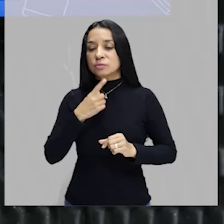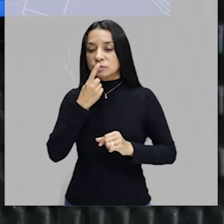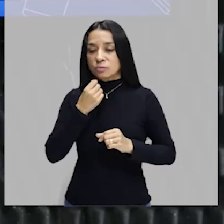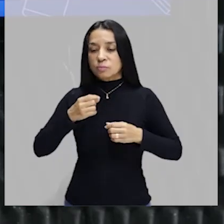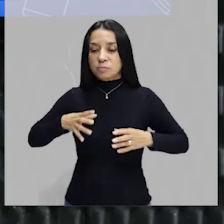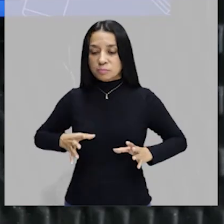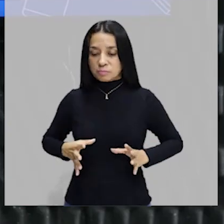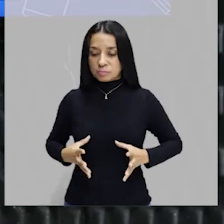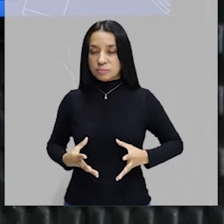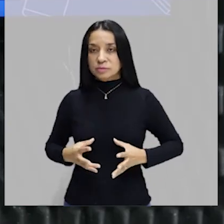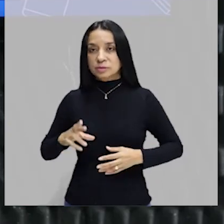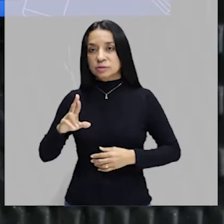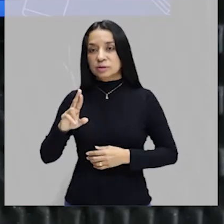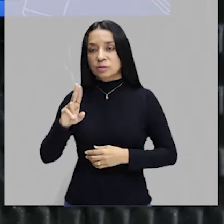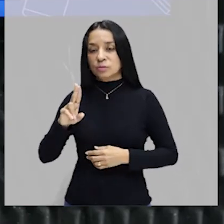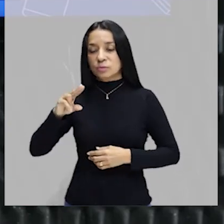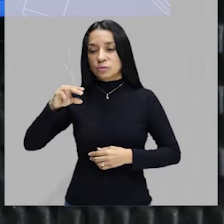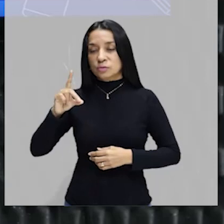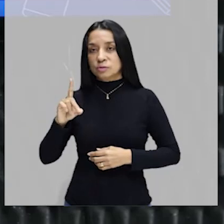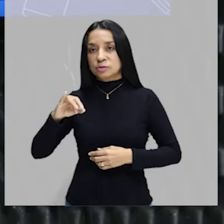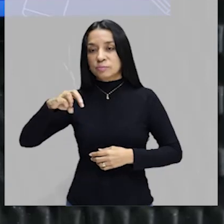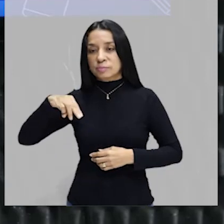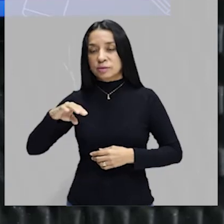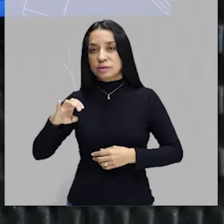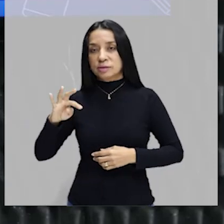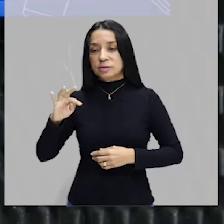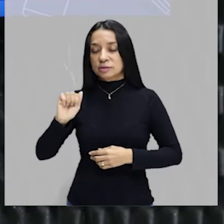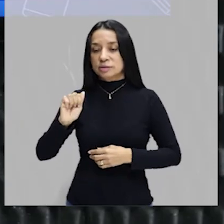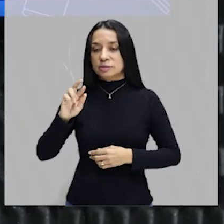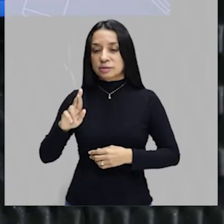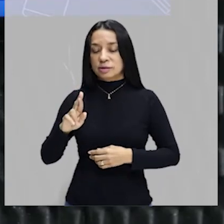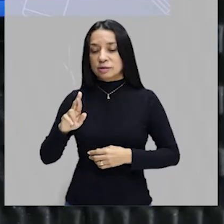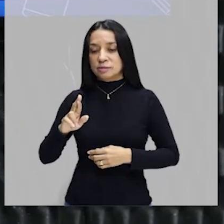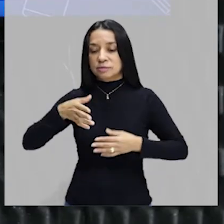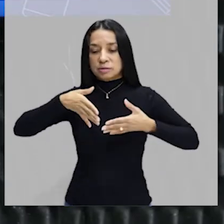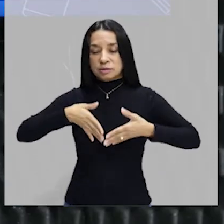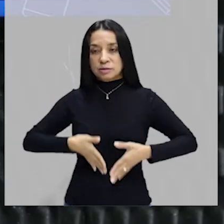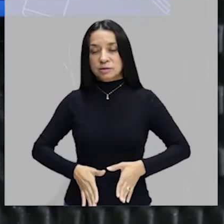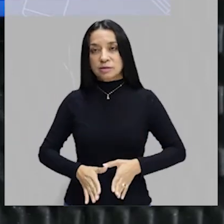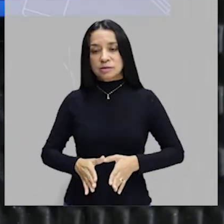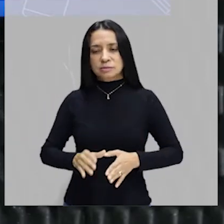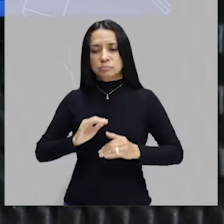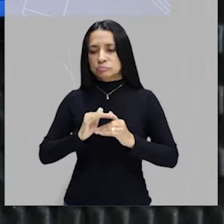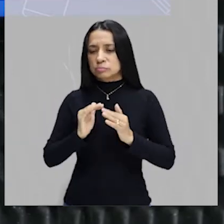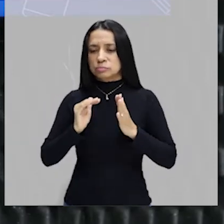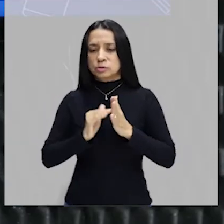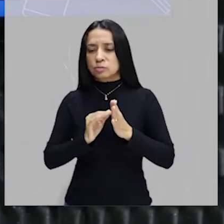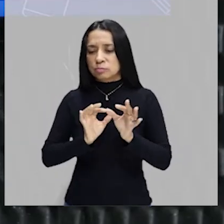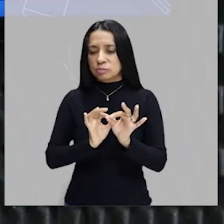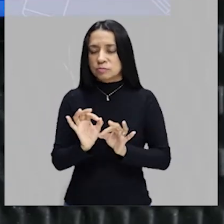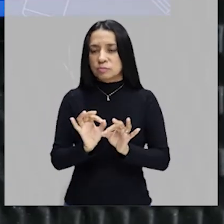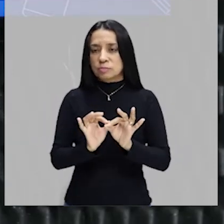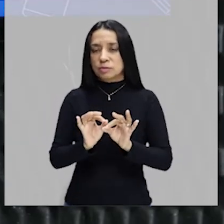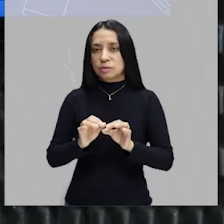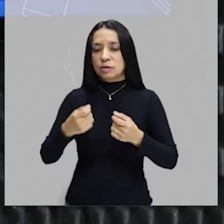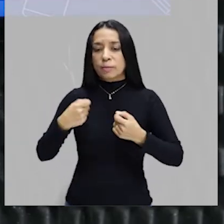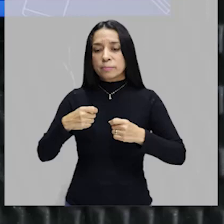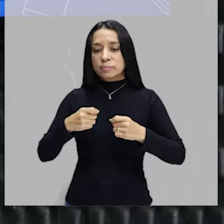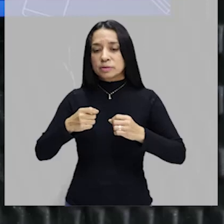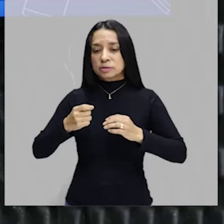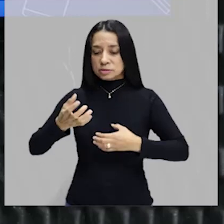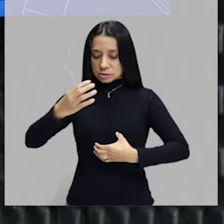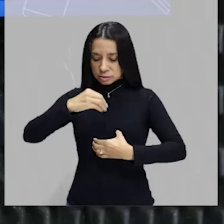o mamífero marsupial, quando ele nasce ainda não totalmente formado. Então ele precisa entrar numa